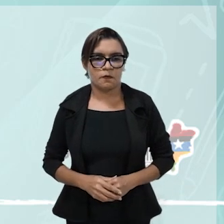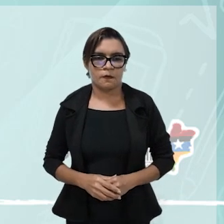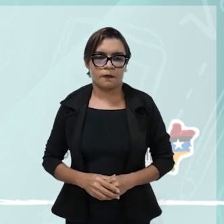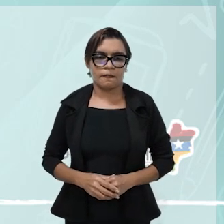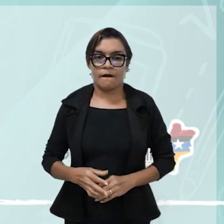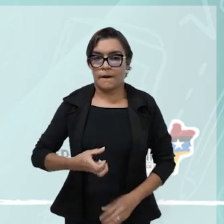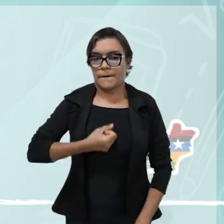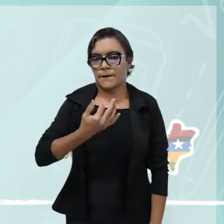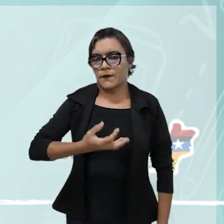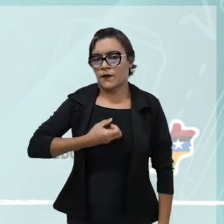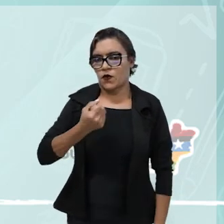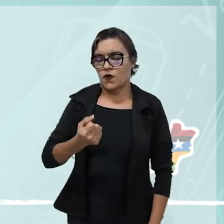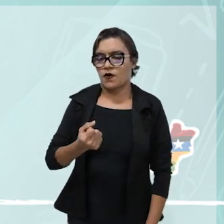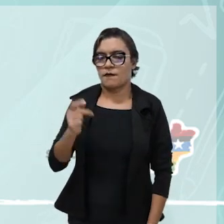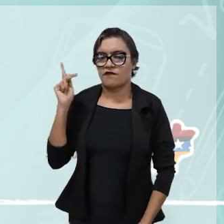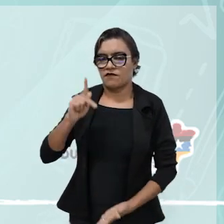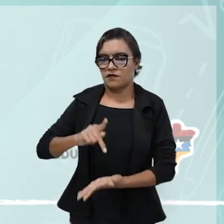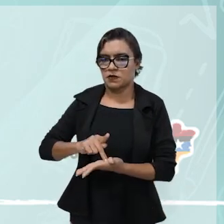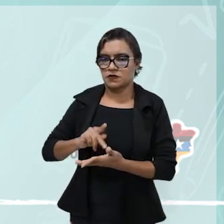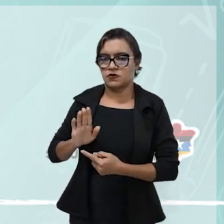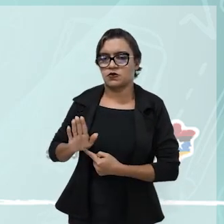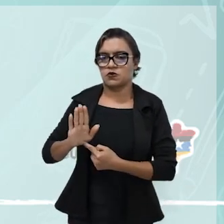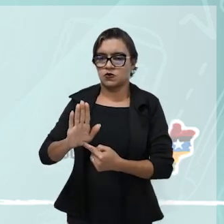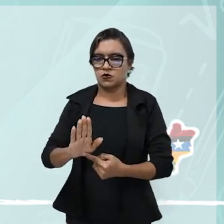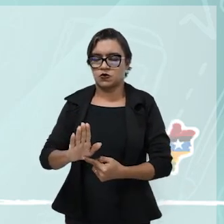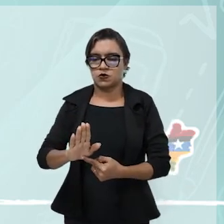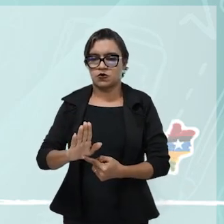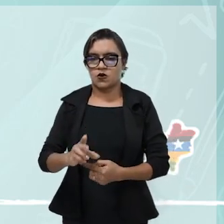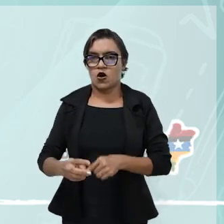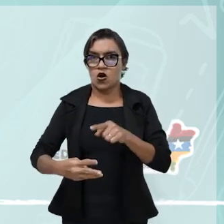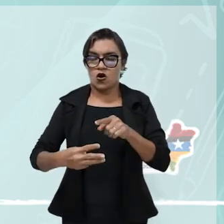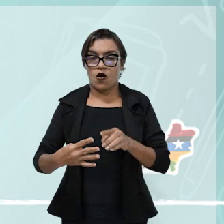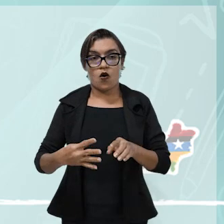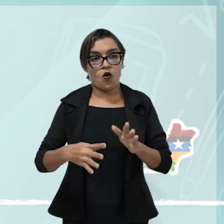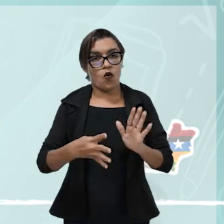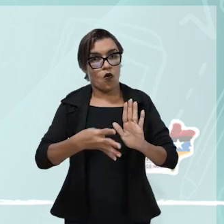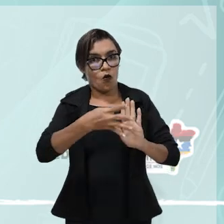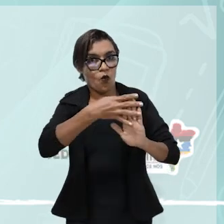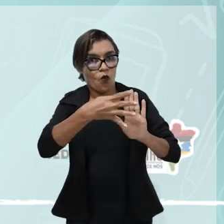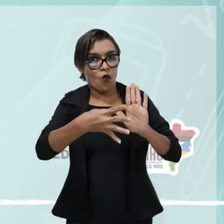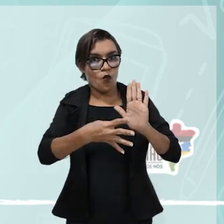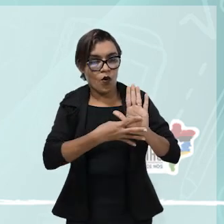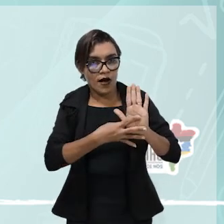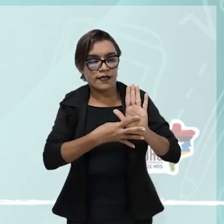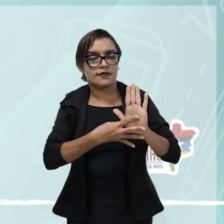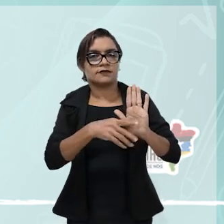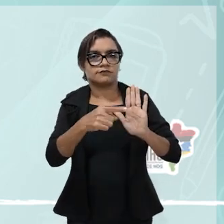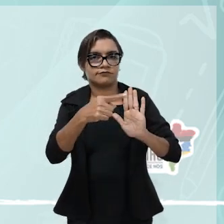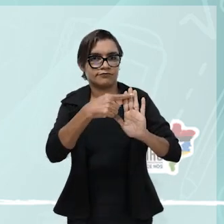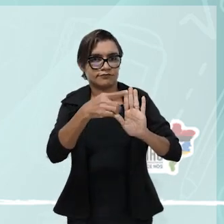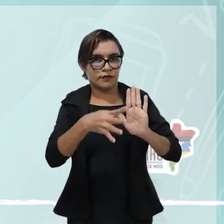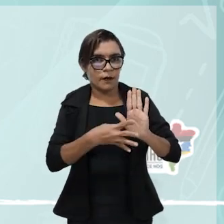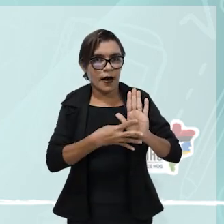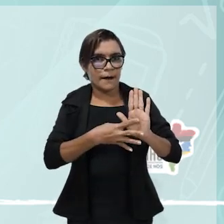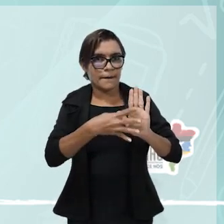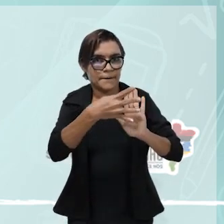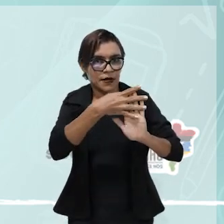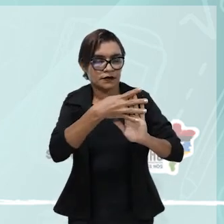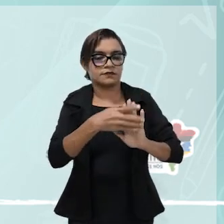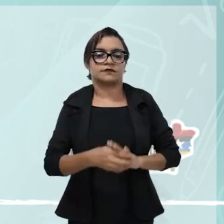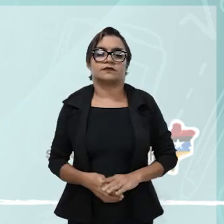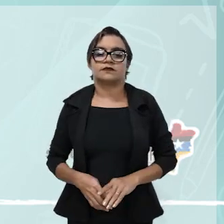No poema de Camões, as afirmações são feitas nos 2 quartetos. Lembram? Quarteto são estrofes com 4